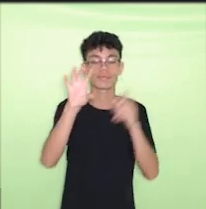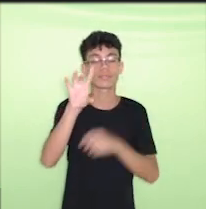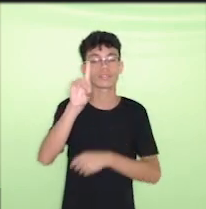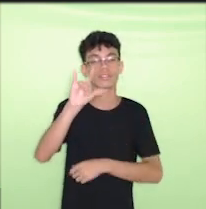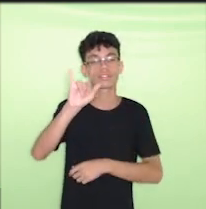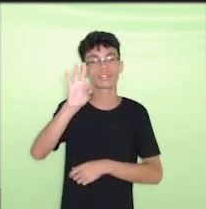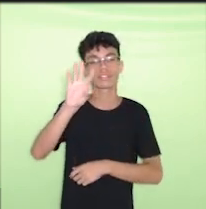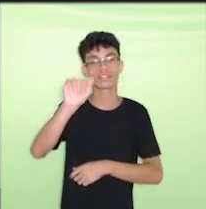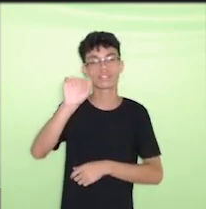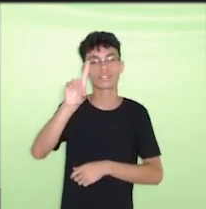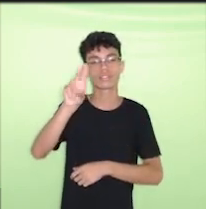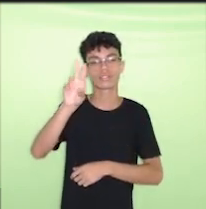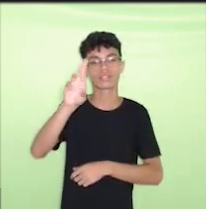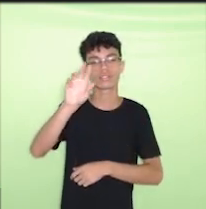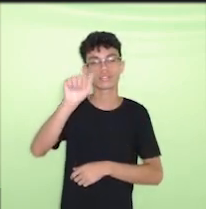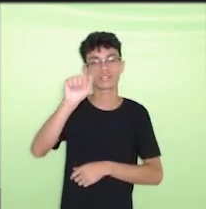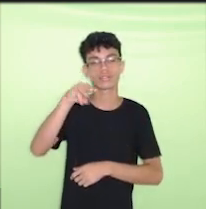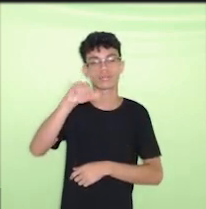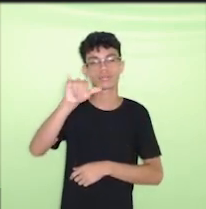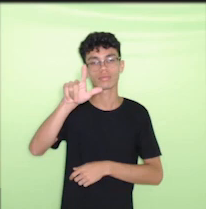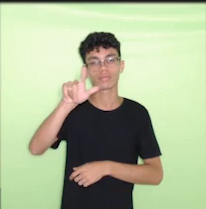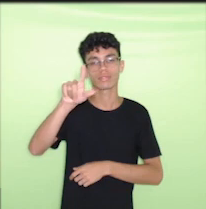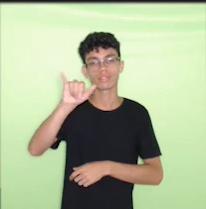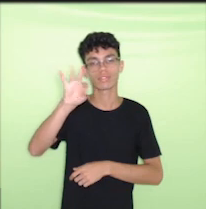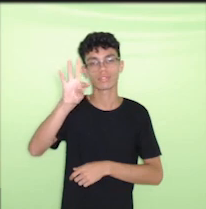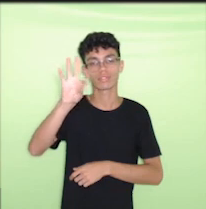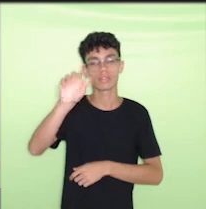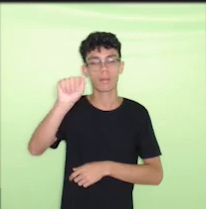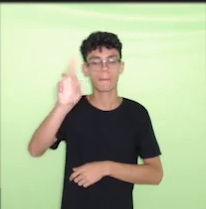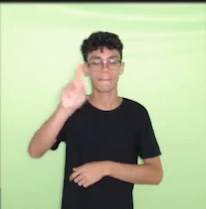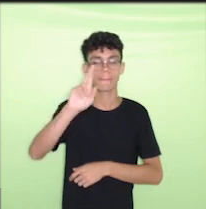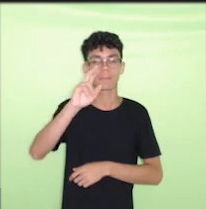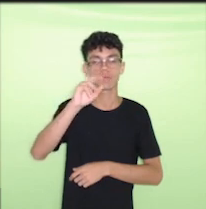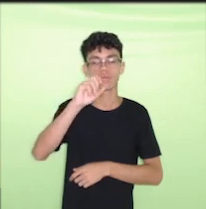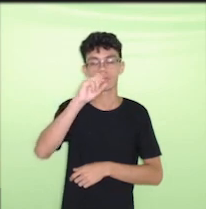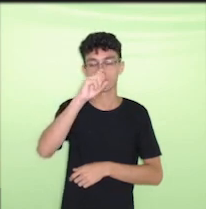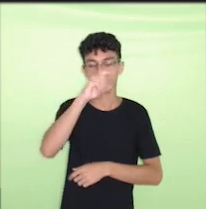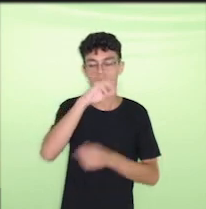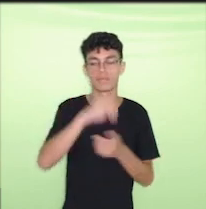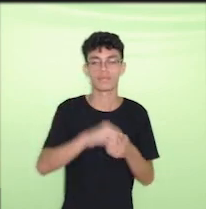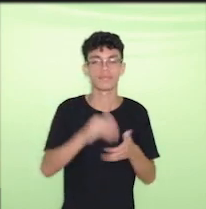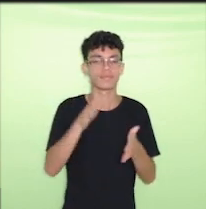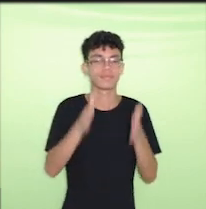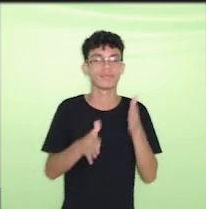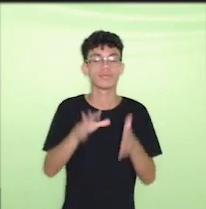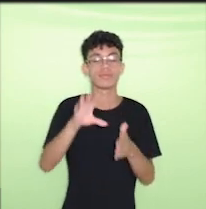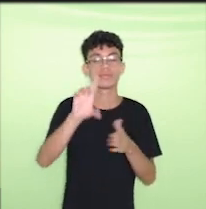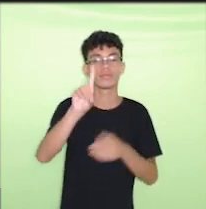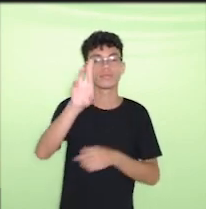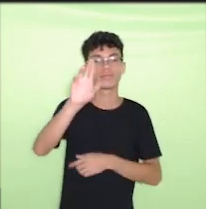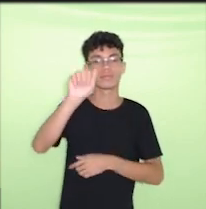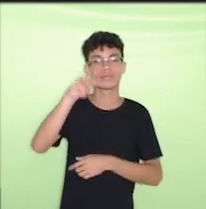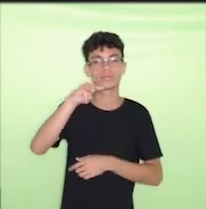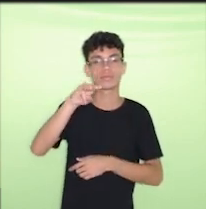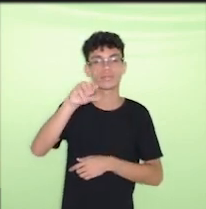militar, ainda mais foi bem no momento de recrudescimento da ditadura, o AI-5 veio no meio desse período dramatúrgico